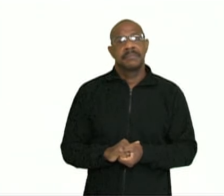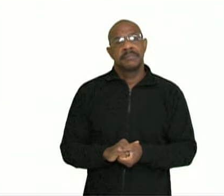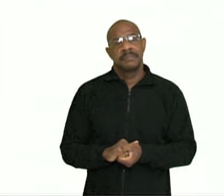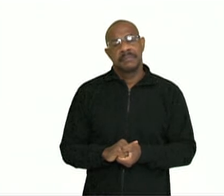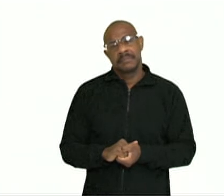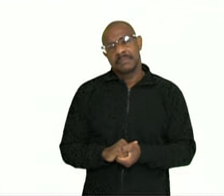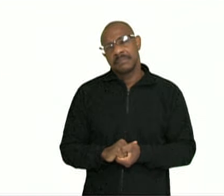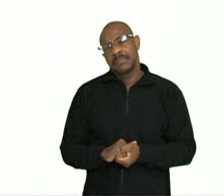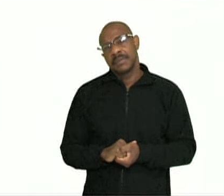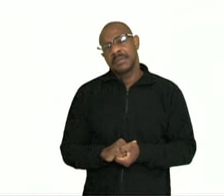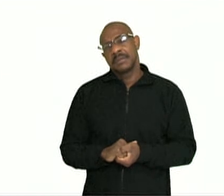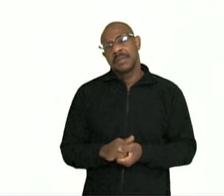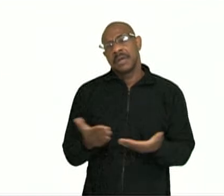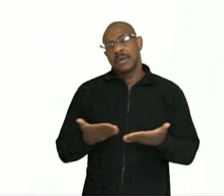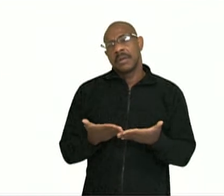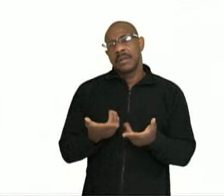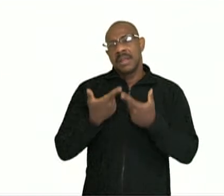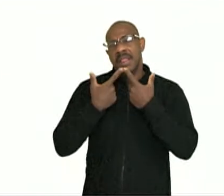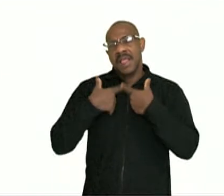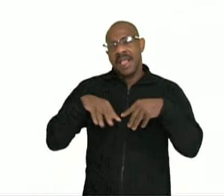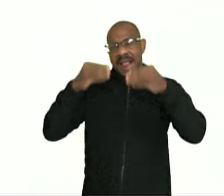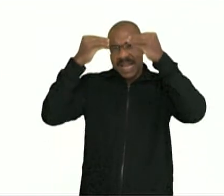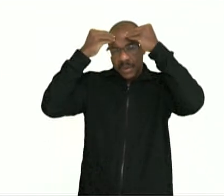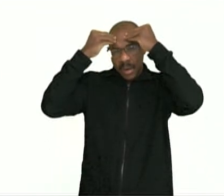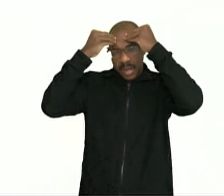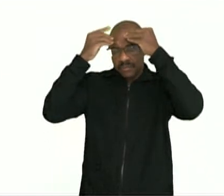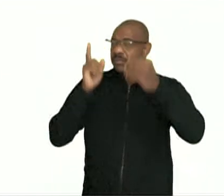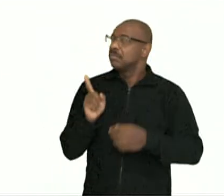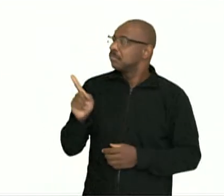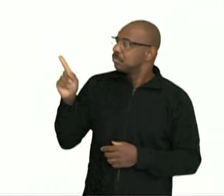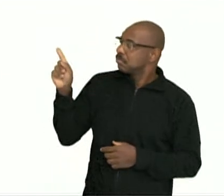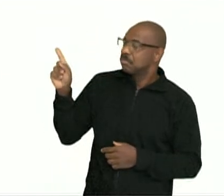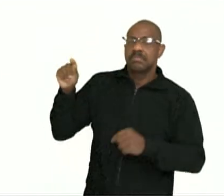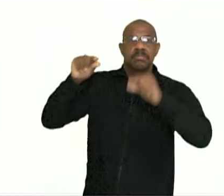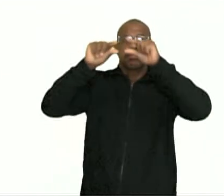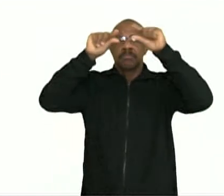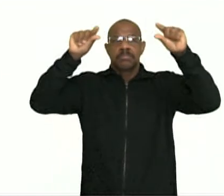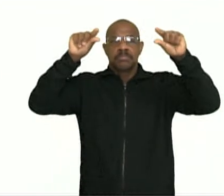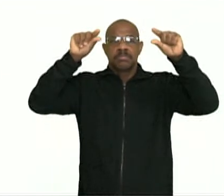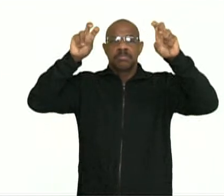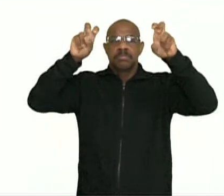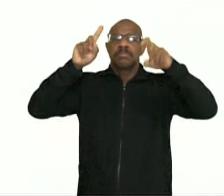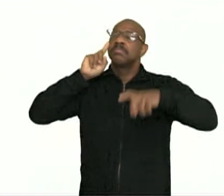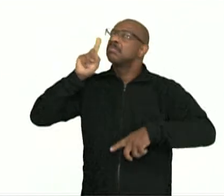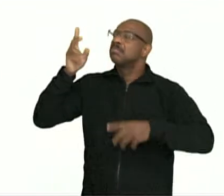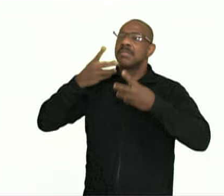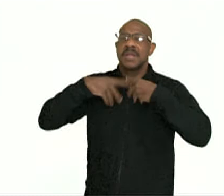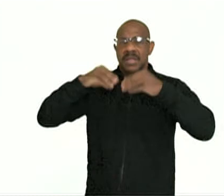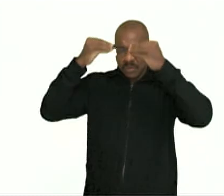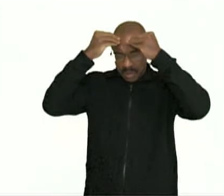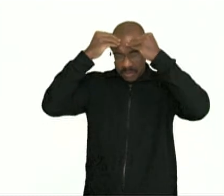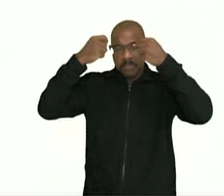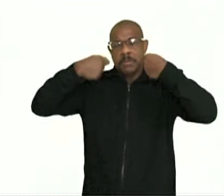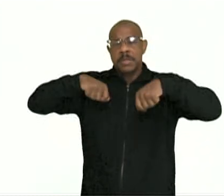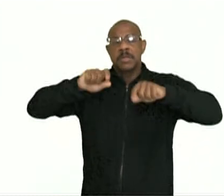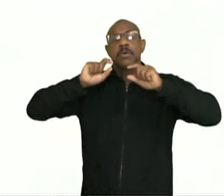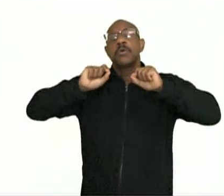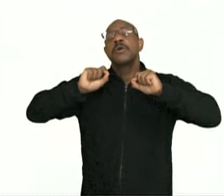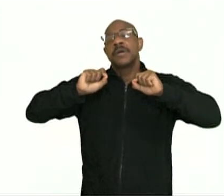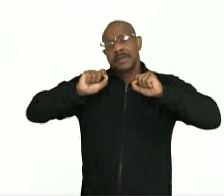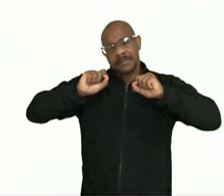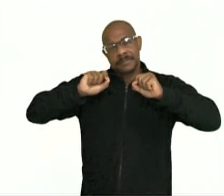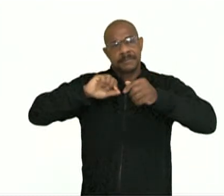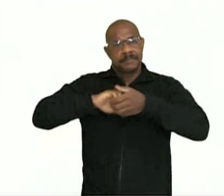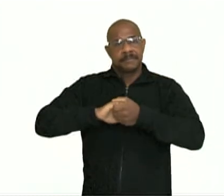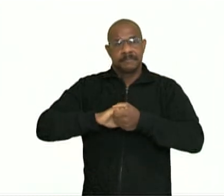Vamos conversar sobre a linguagem, né? Então, a linguagem, nesse texto, ela precisa ser como?